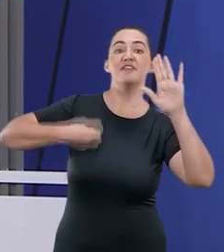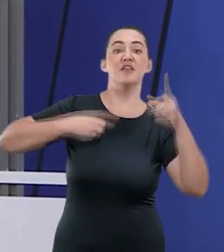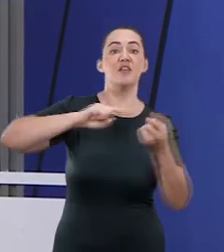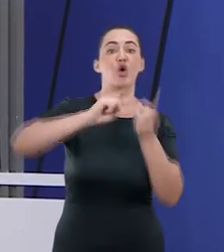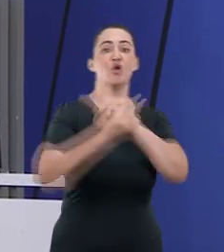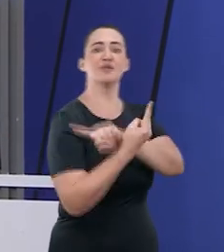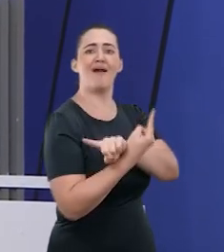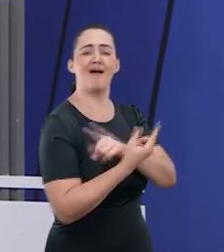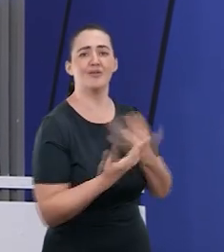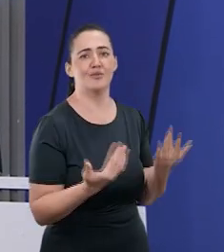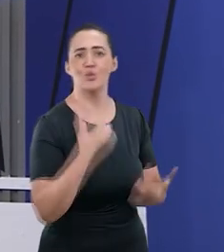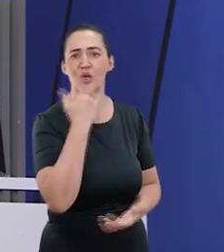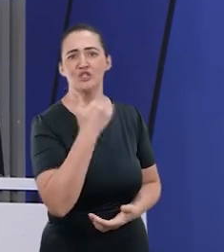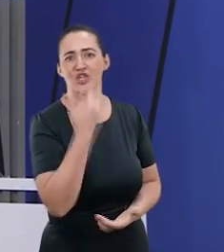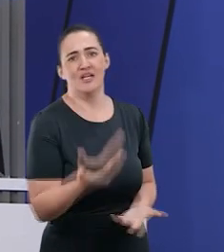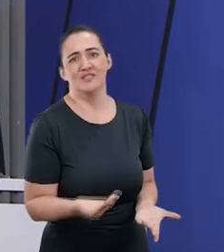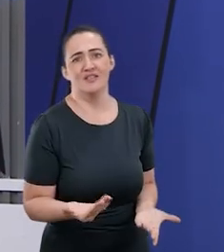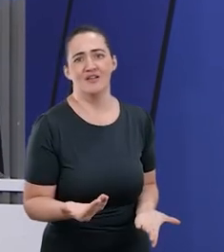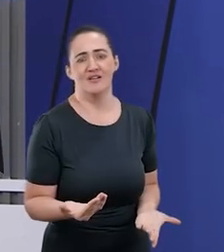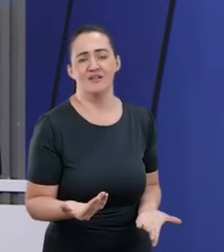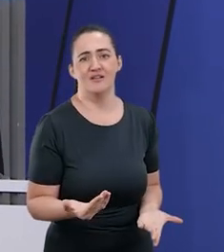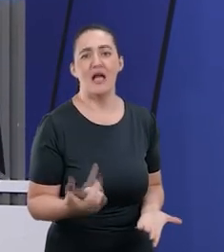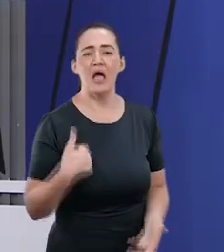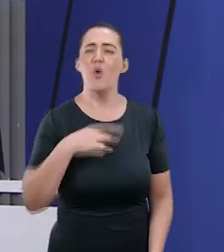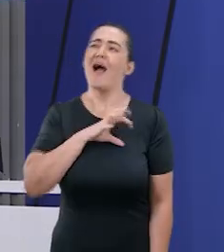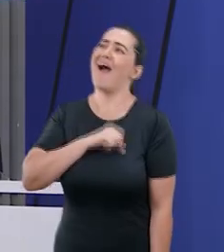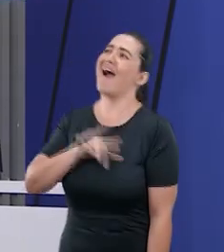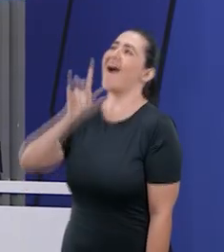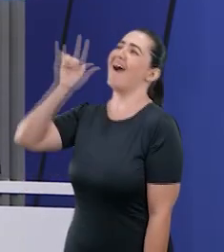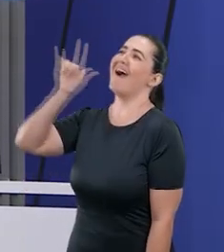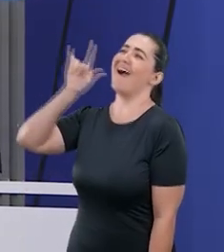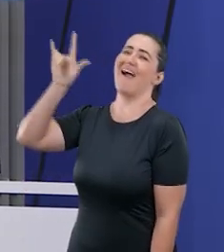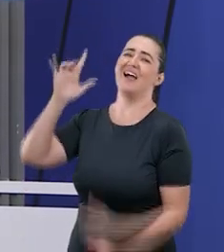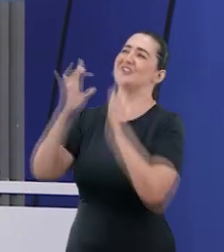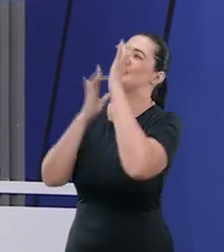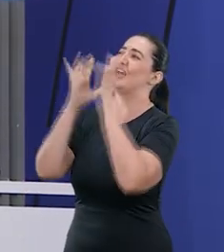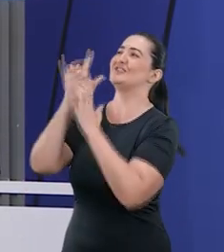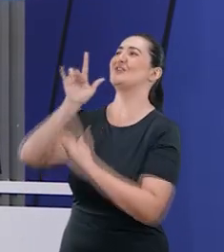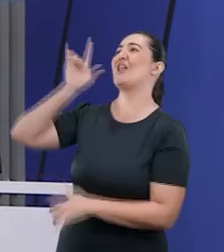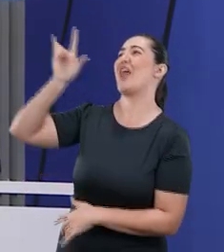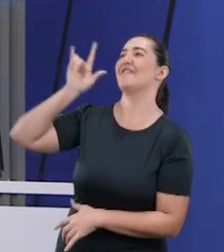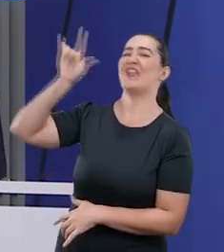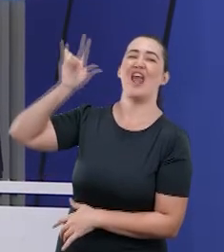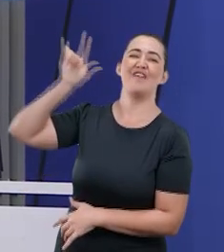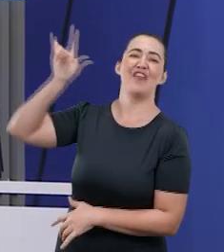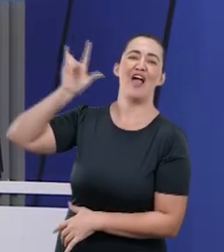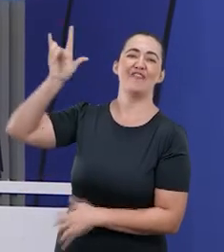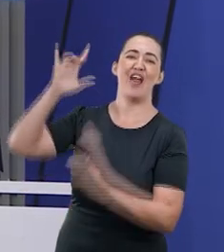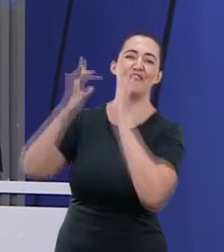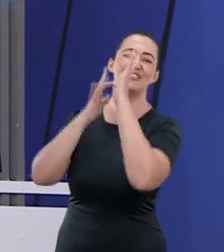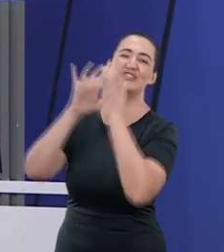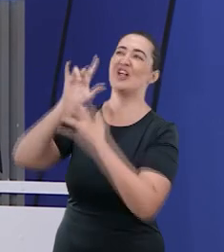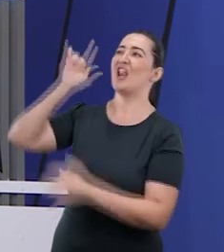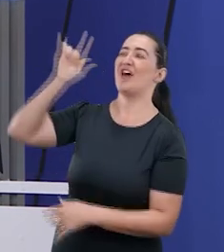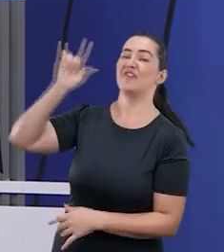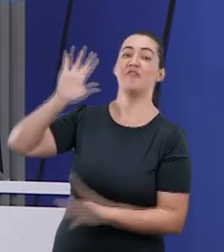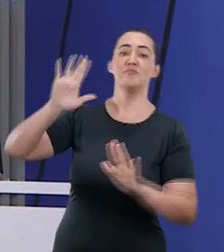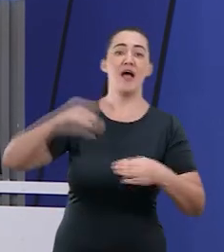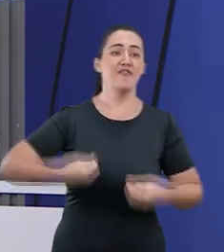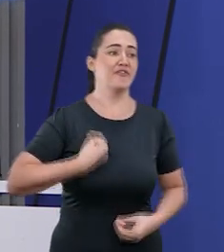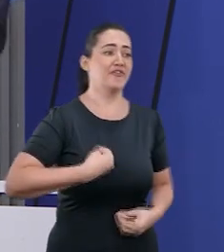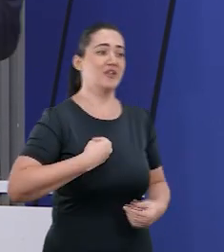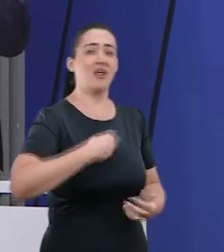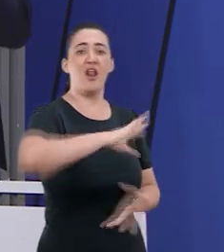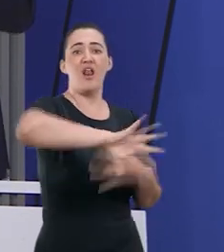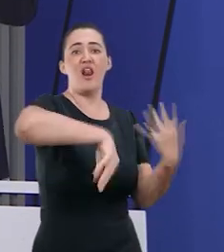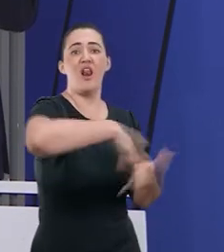Jesus. Porque aí é contraditório. Ah, eu amo Jesus, mas não faço o que Jesus pede para eu fazer. Eu não estou seguindo a verdade da palavra do Senhor.